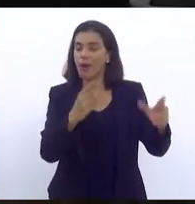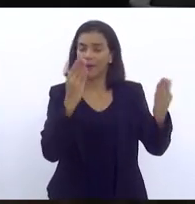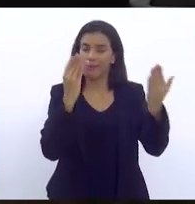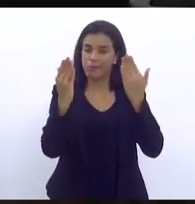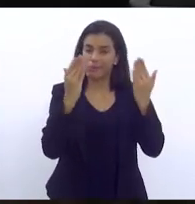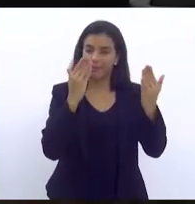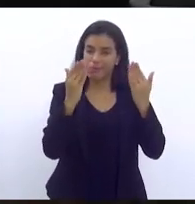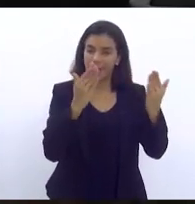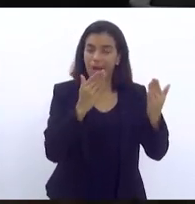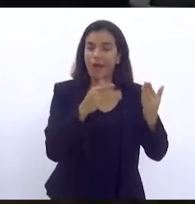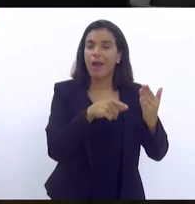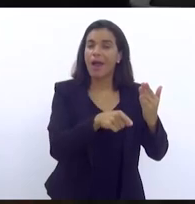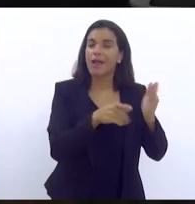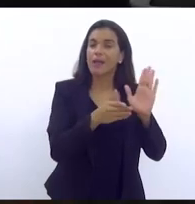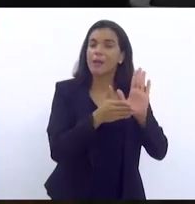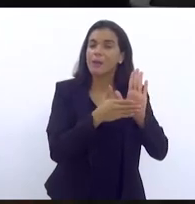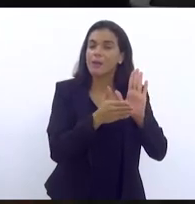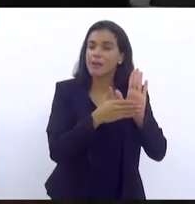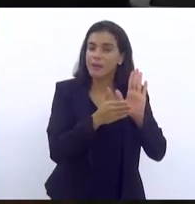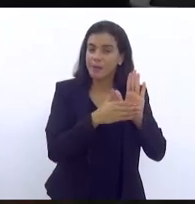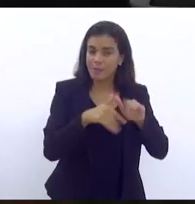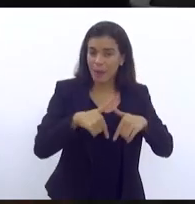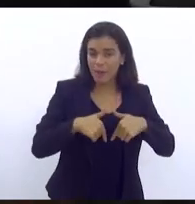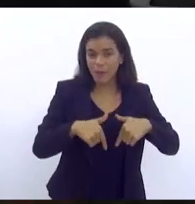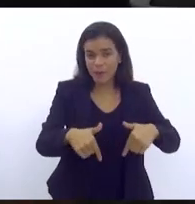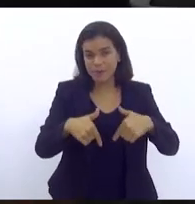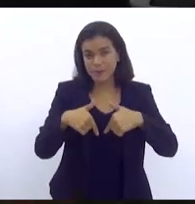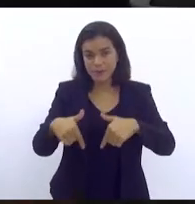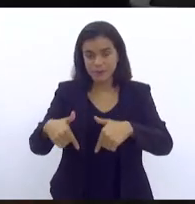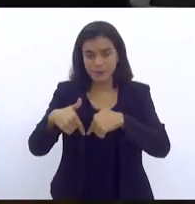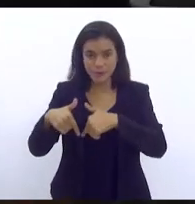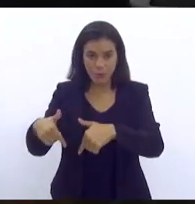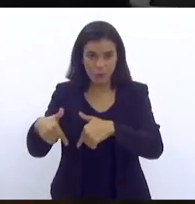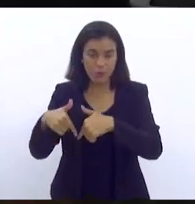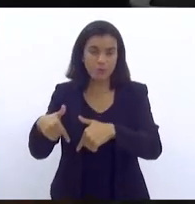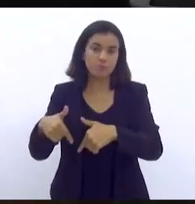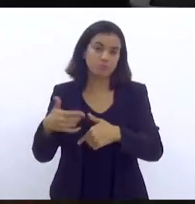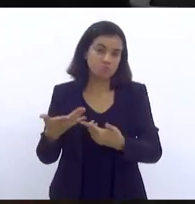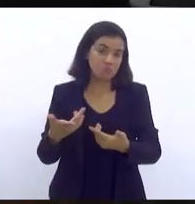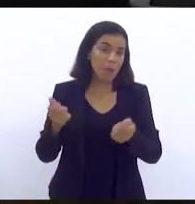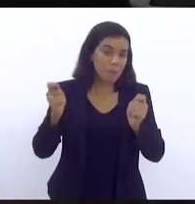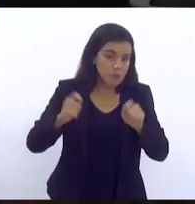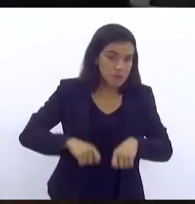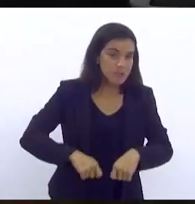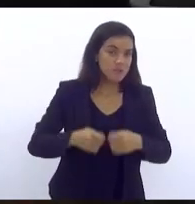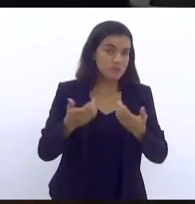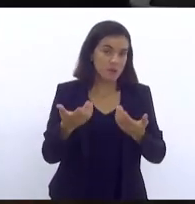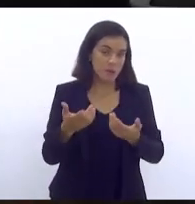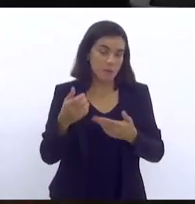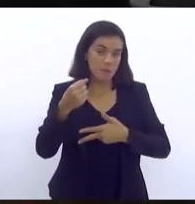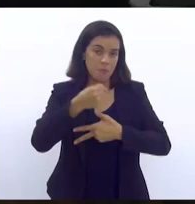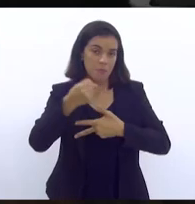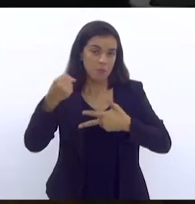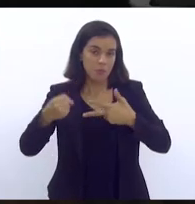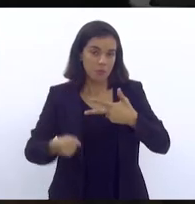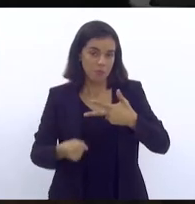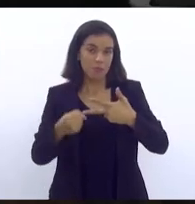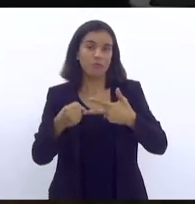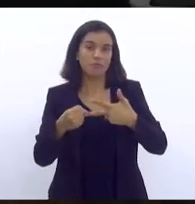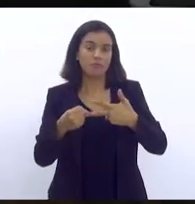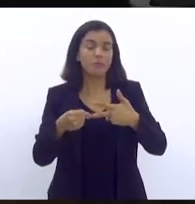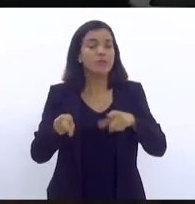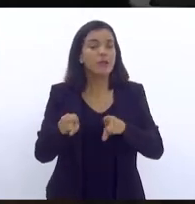território que propõe atuações que são exequíveis e possíveis pro poder público e que lidam